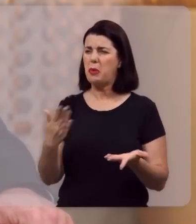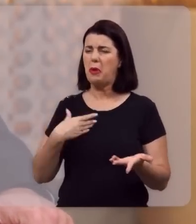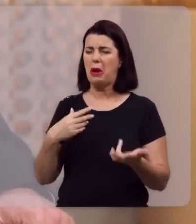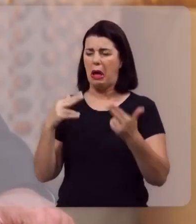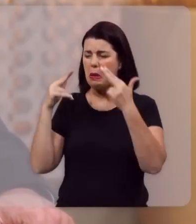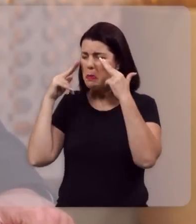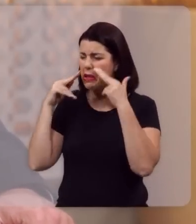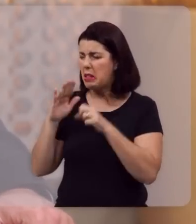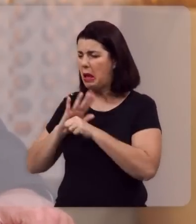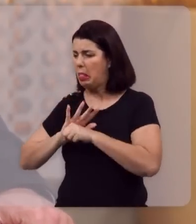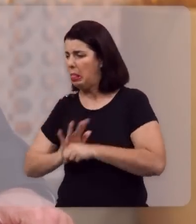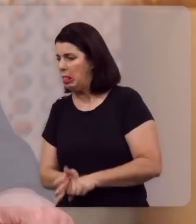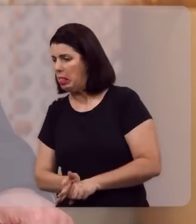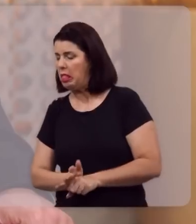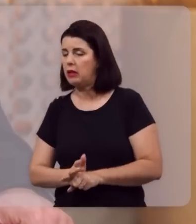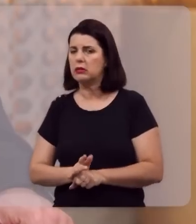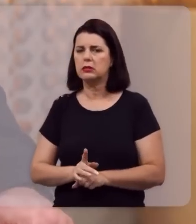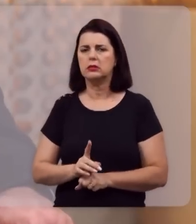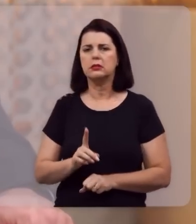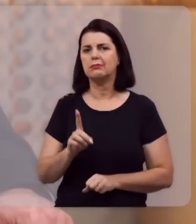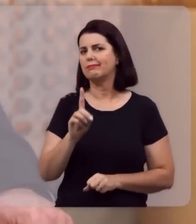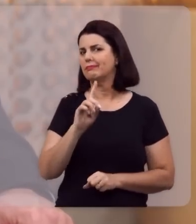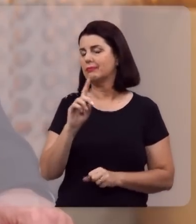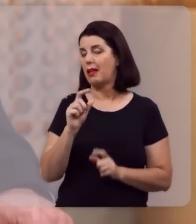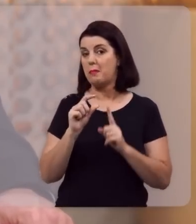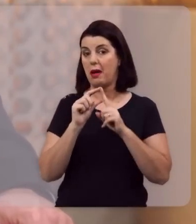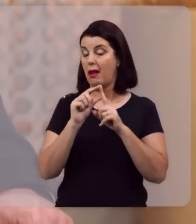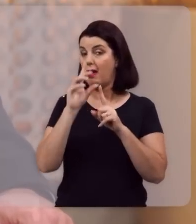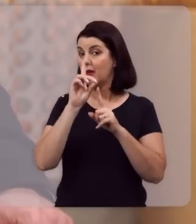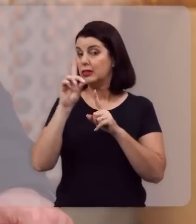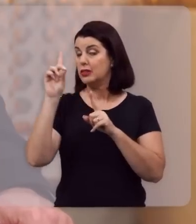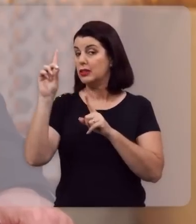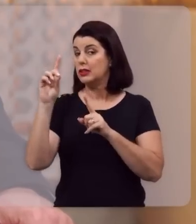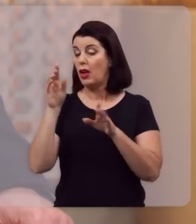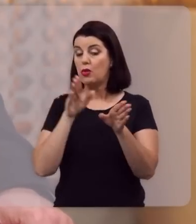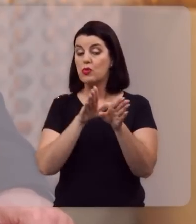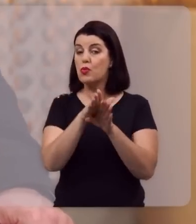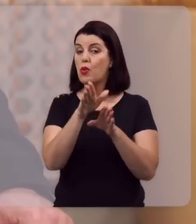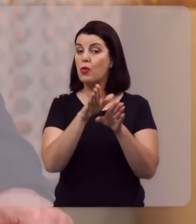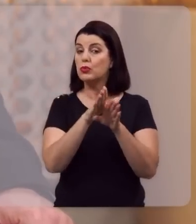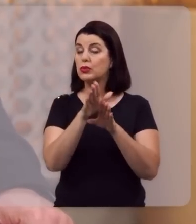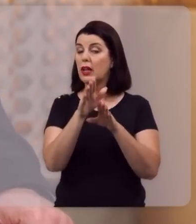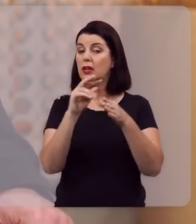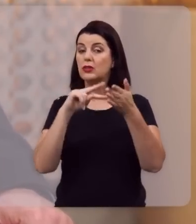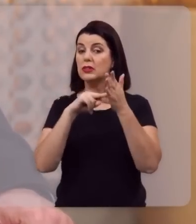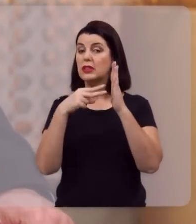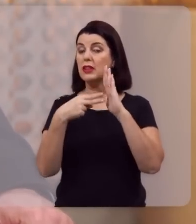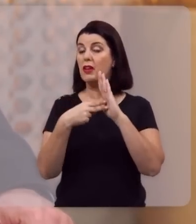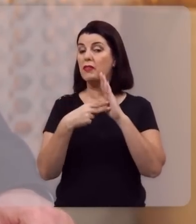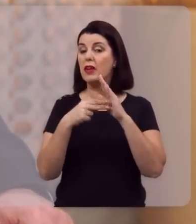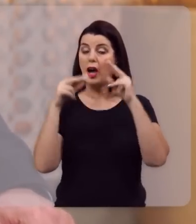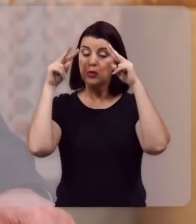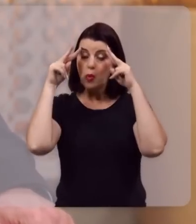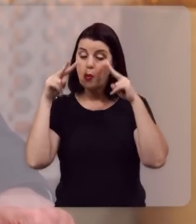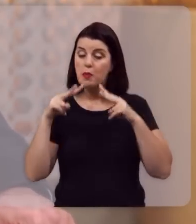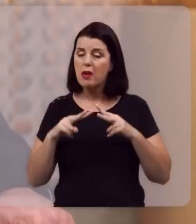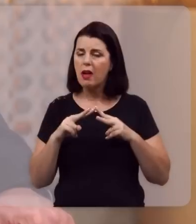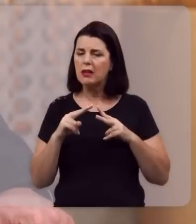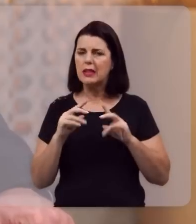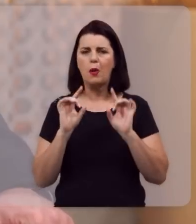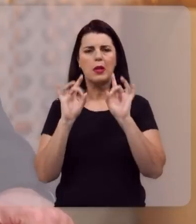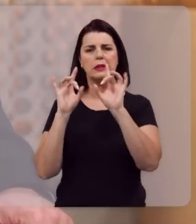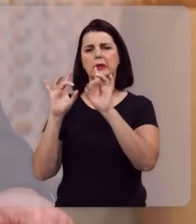Fui humilhado. Mas, na palavra de Deus, o conceito de humilhação é muito nobre. Porque foi quando o Senhor Jesus